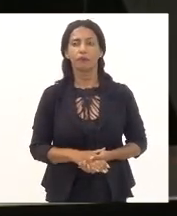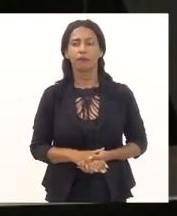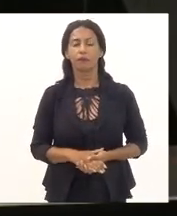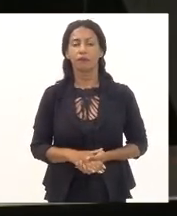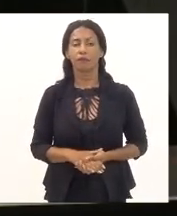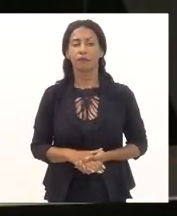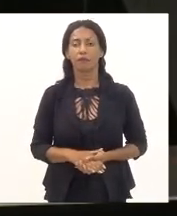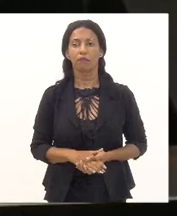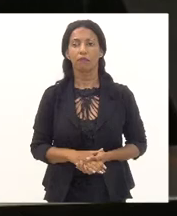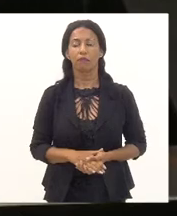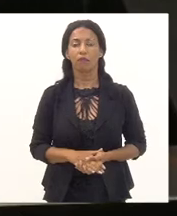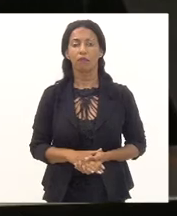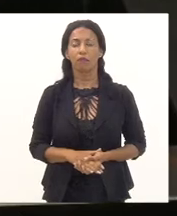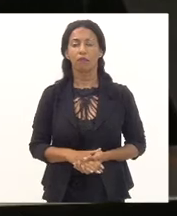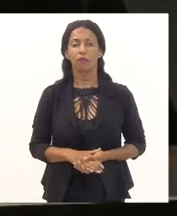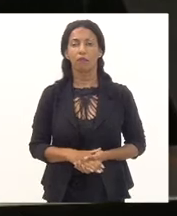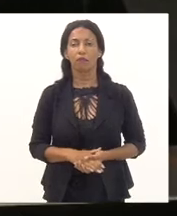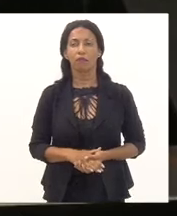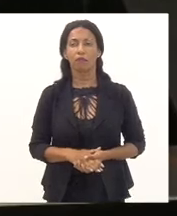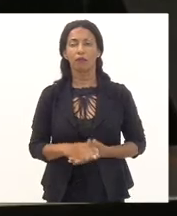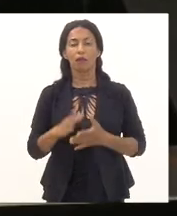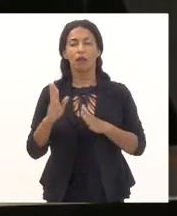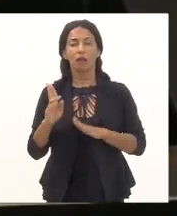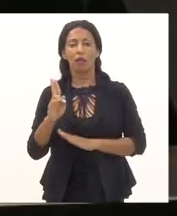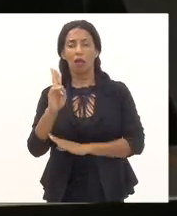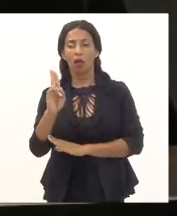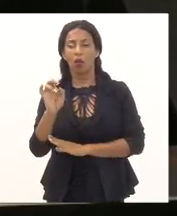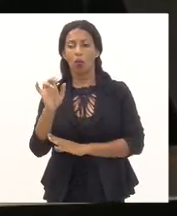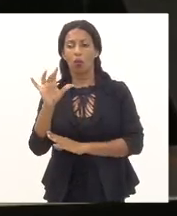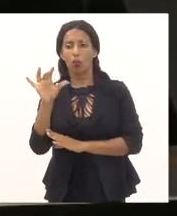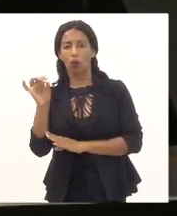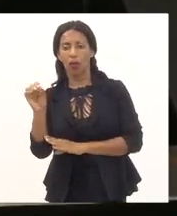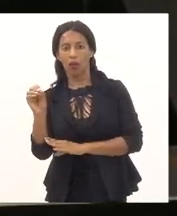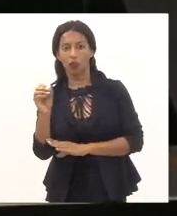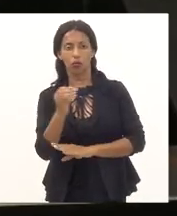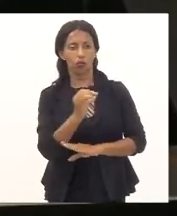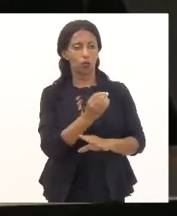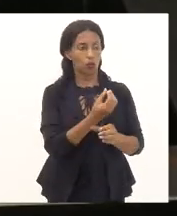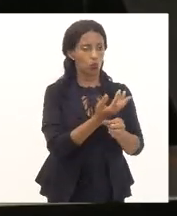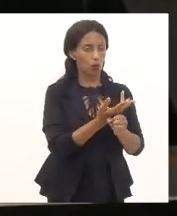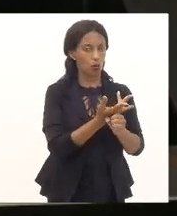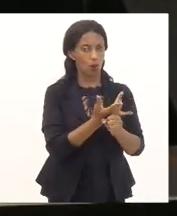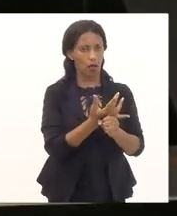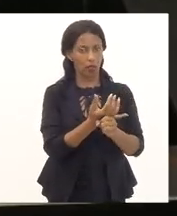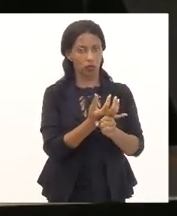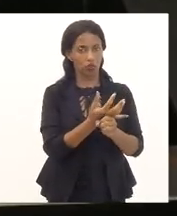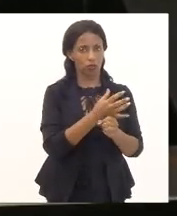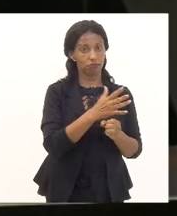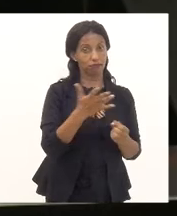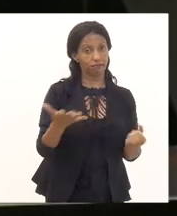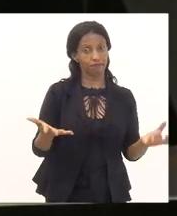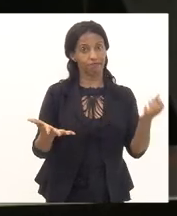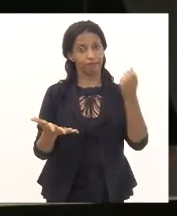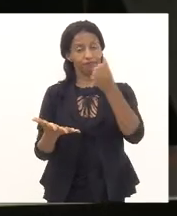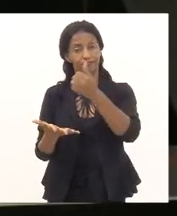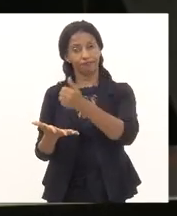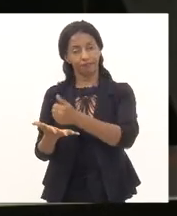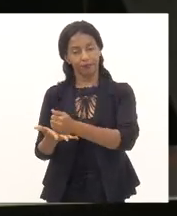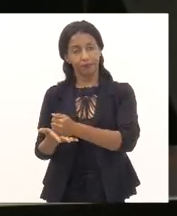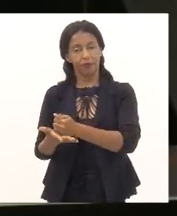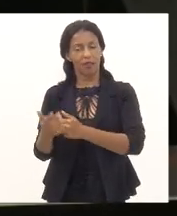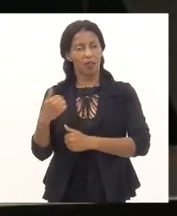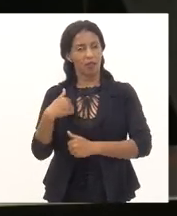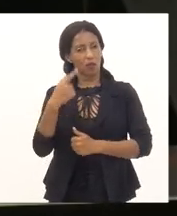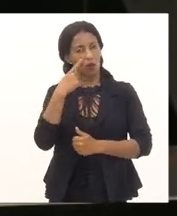para o adensamento da UESO à Universidade do Estado do Rio de Janeiro. Eu tive a oportunidade